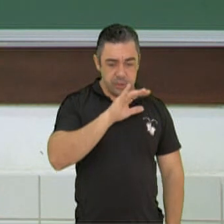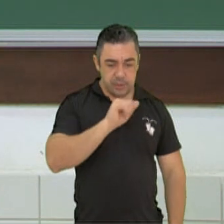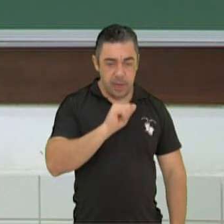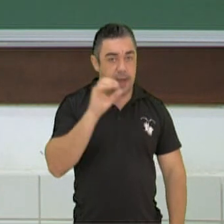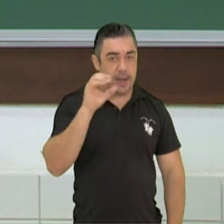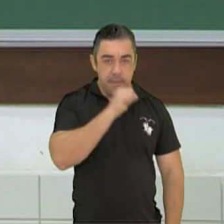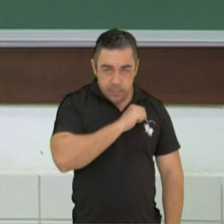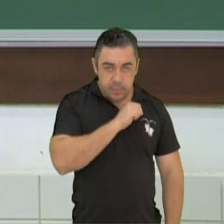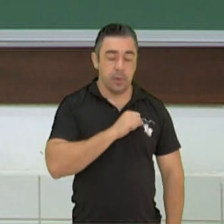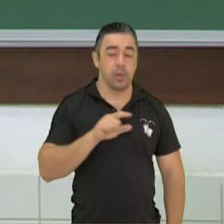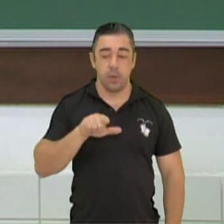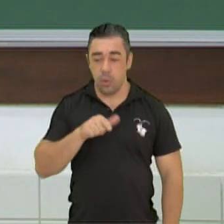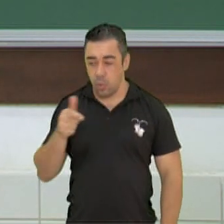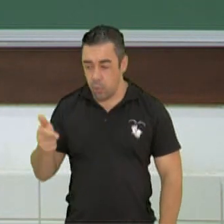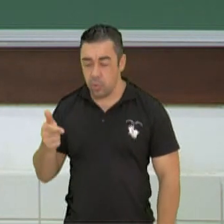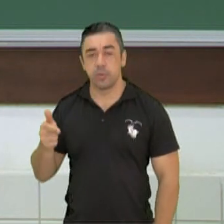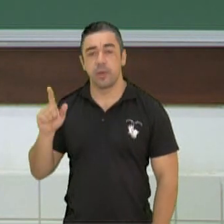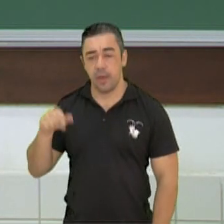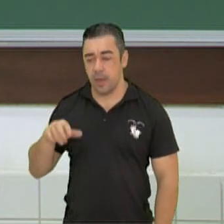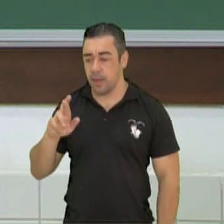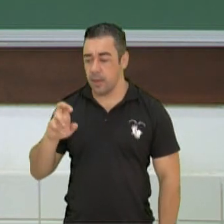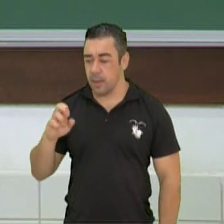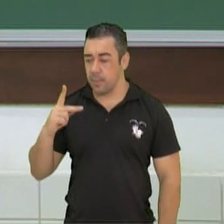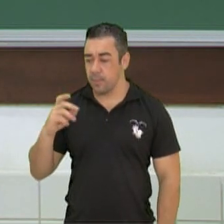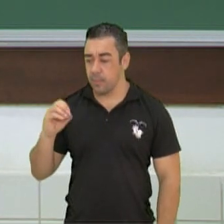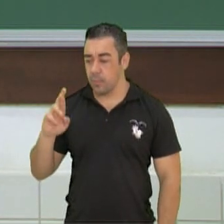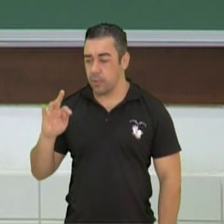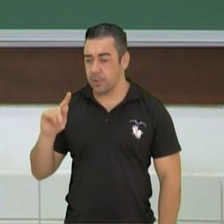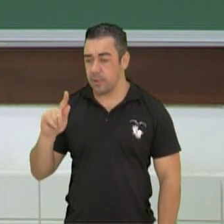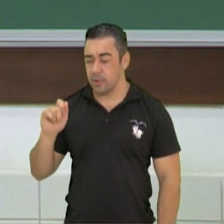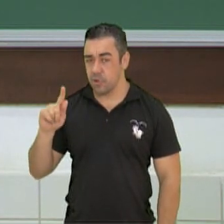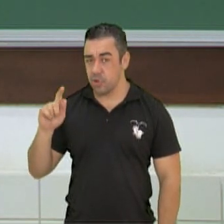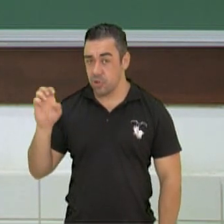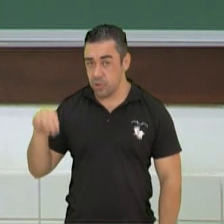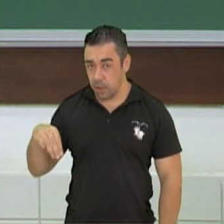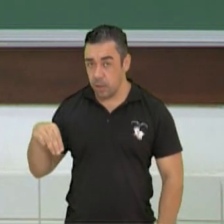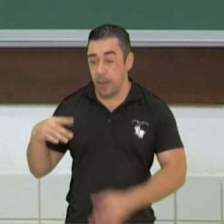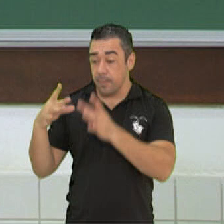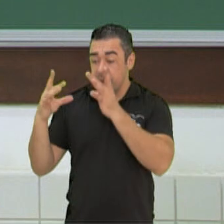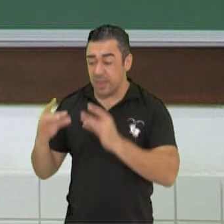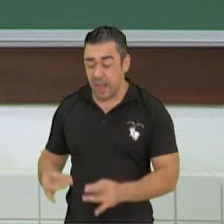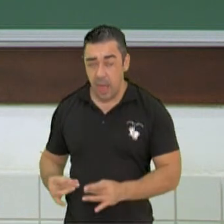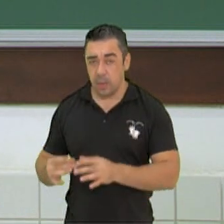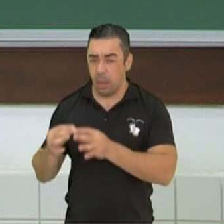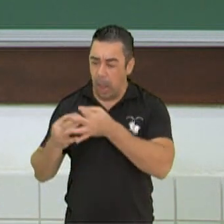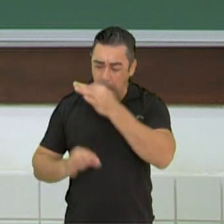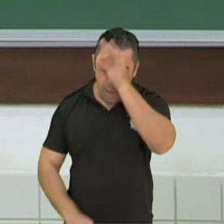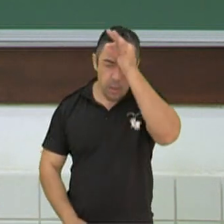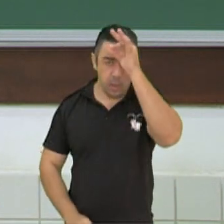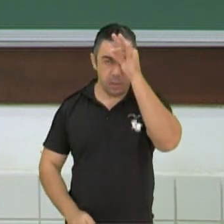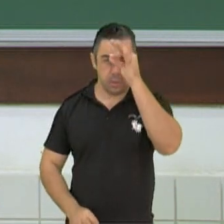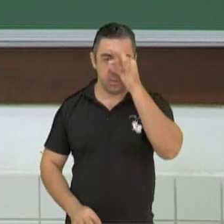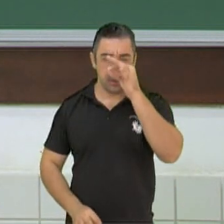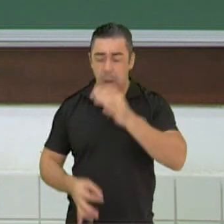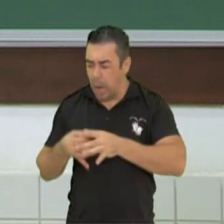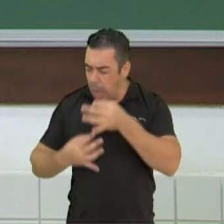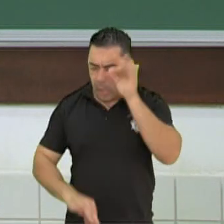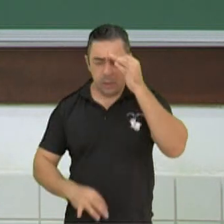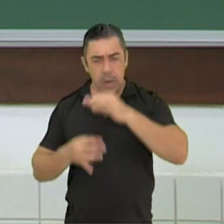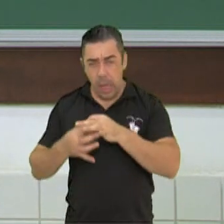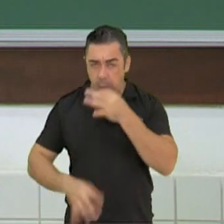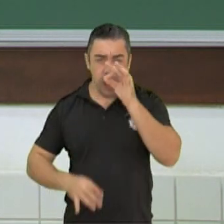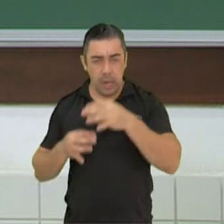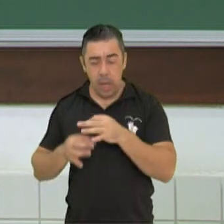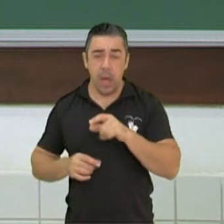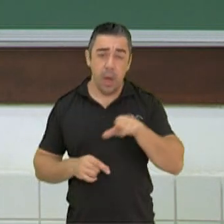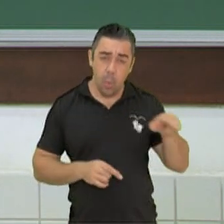dois são jornalísticos, só que a reportagem, ela é mais trabalhada. Ela é mais longa, então